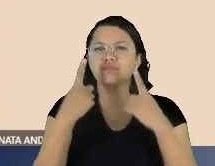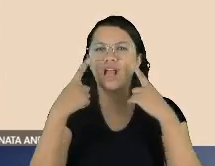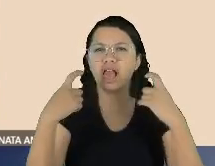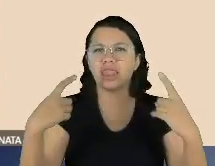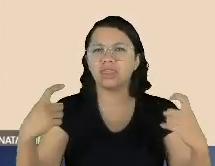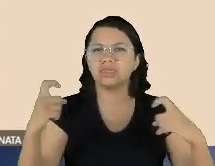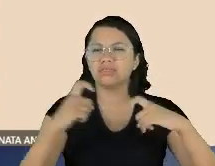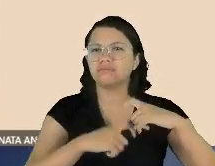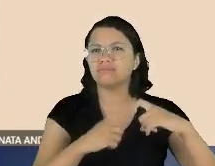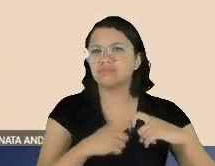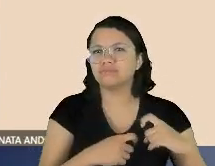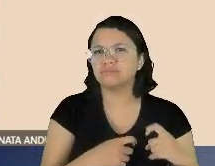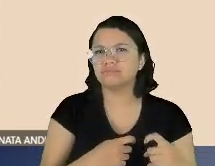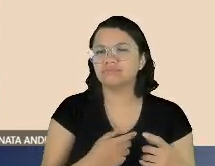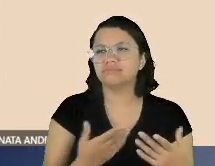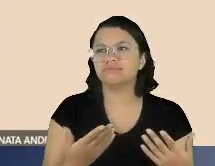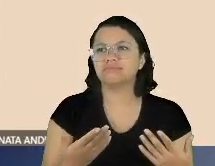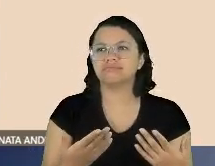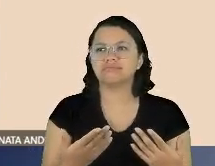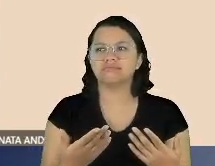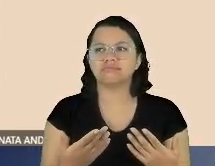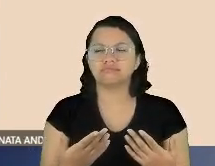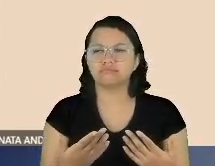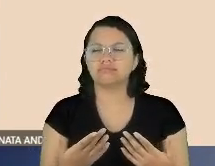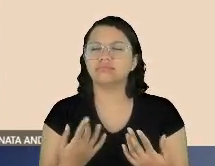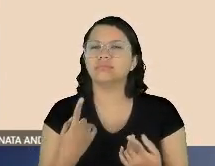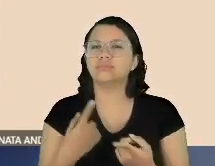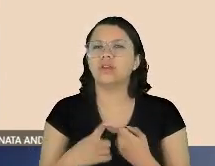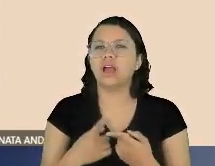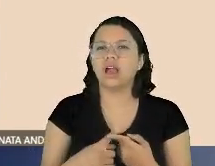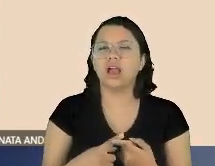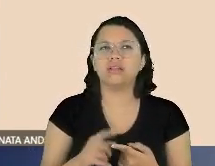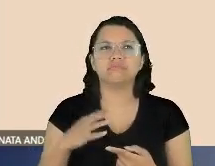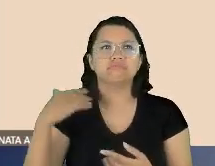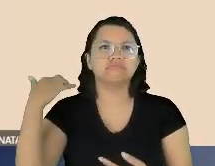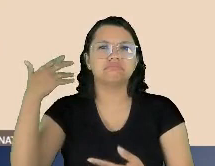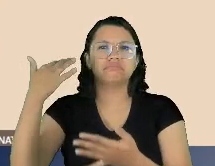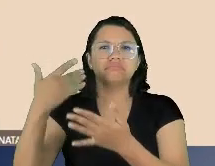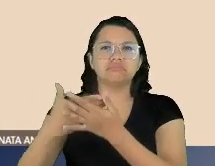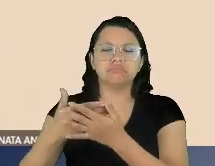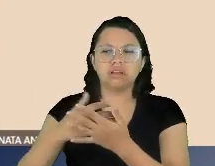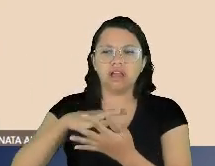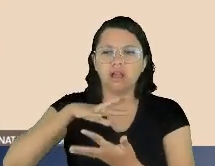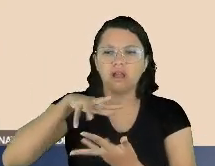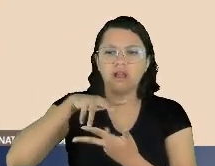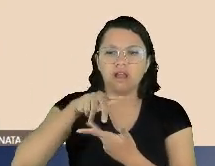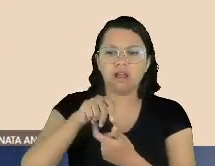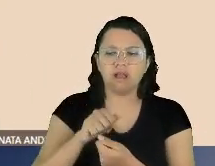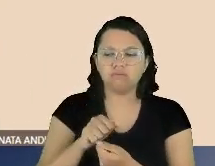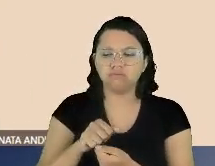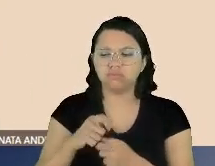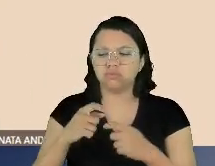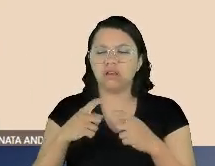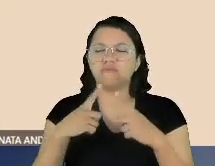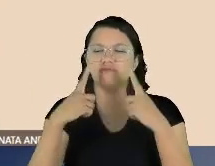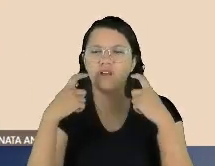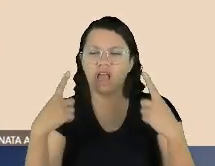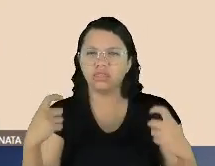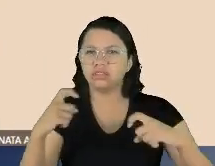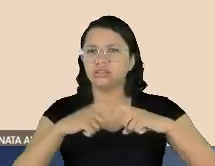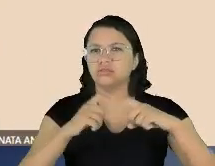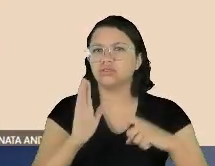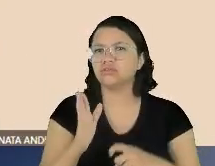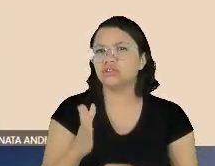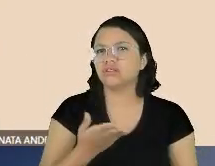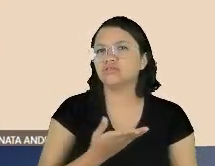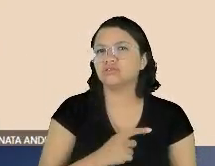sexual? Por que desde que a gente conhece a concepção do mundo, a violência sexual já existia? É